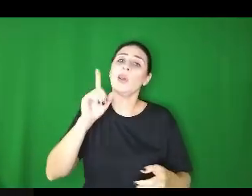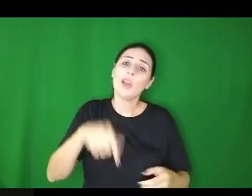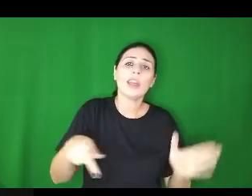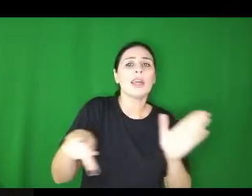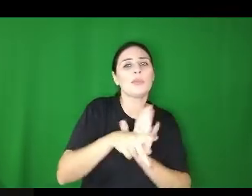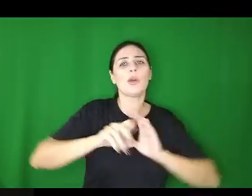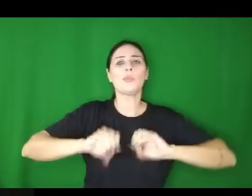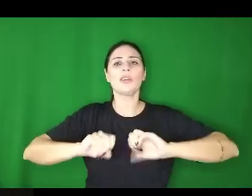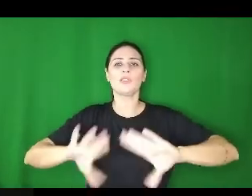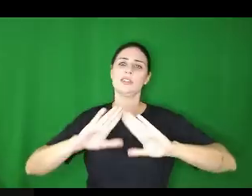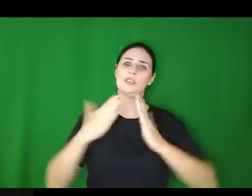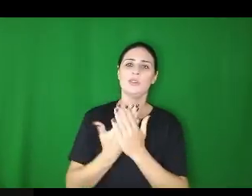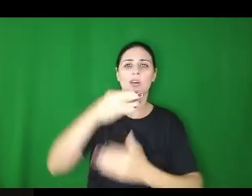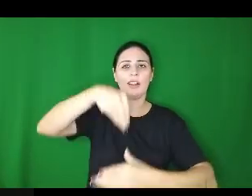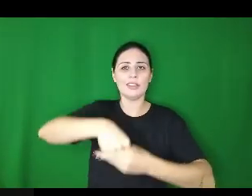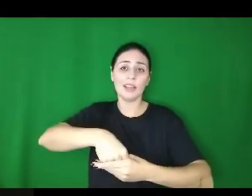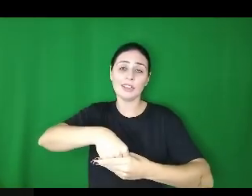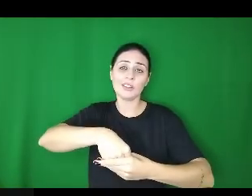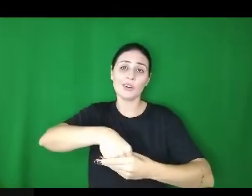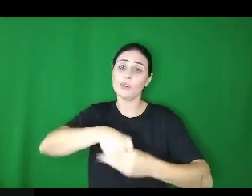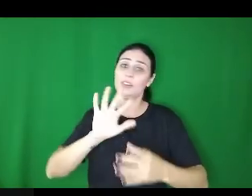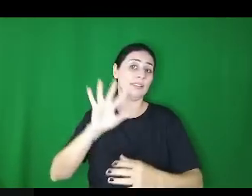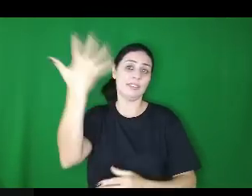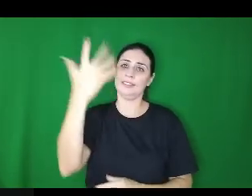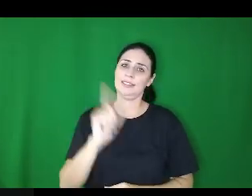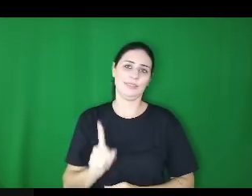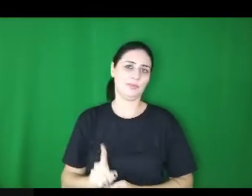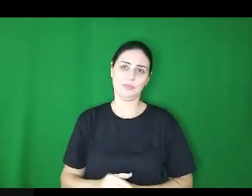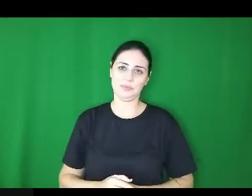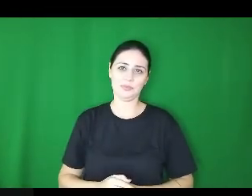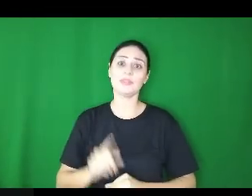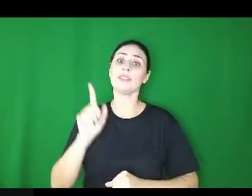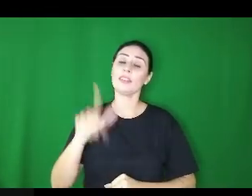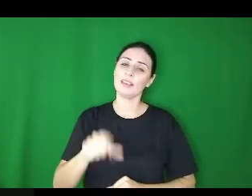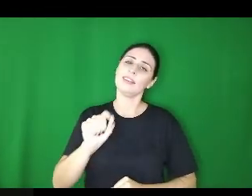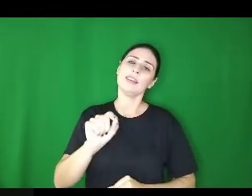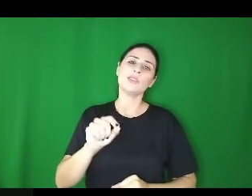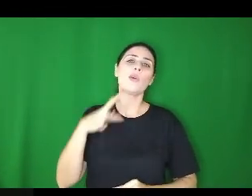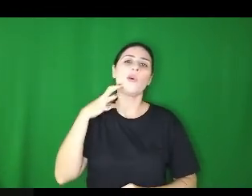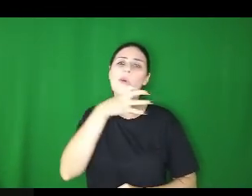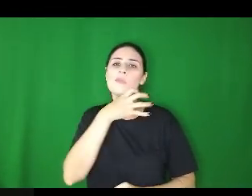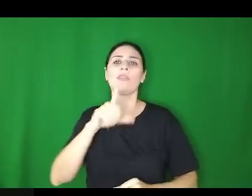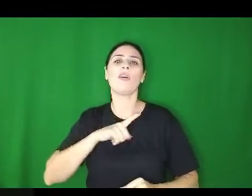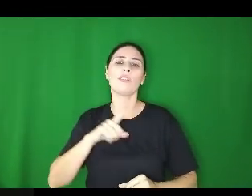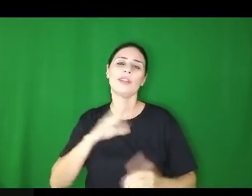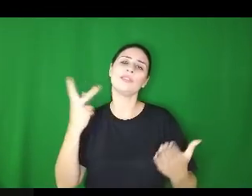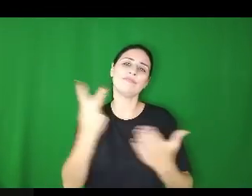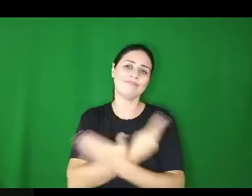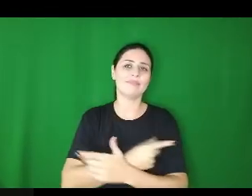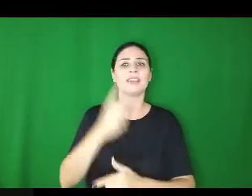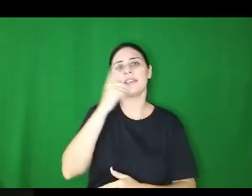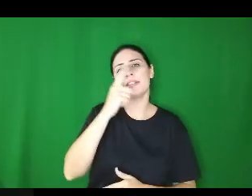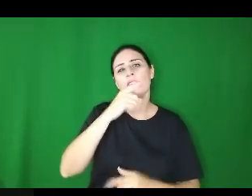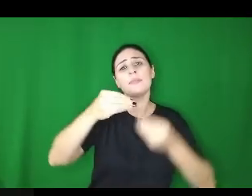obrigatória a presença e tudo. Claro, nós fizemos que foi obrigatório, né? As crianças tinham que mandar as atividades para contar como obrigatório,